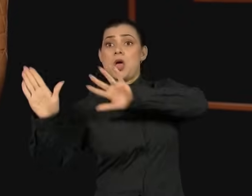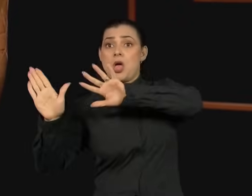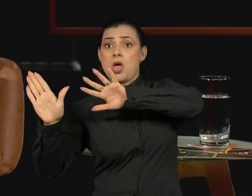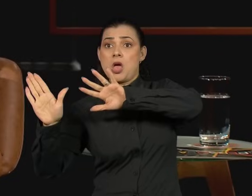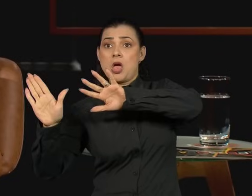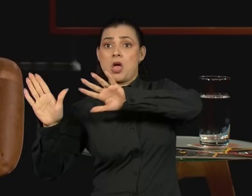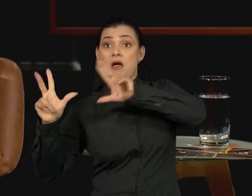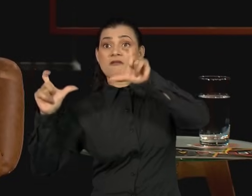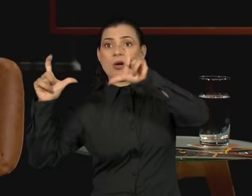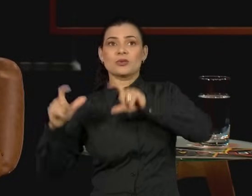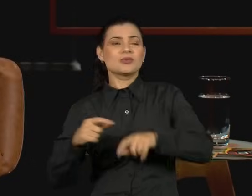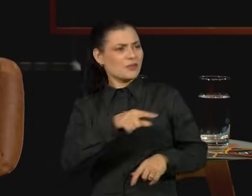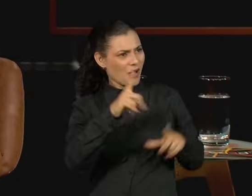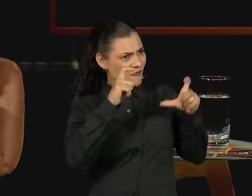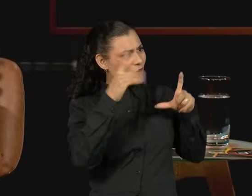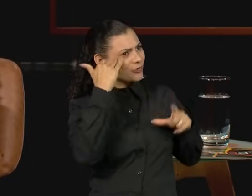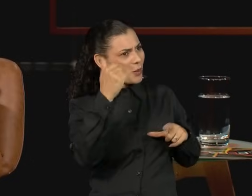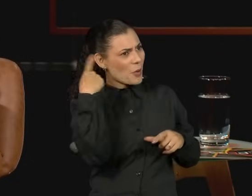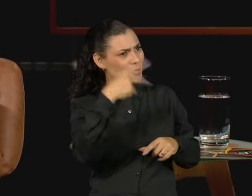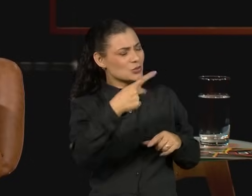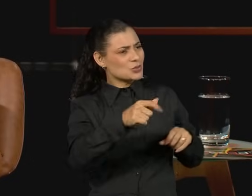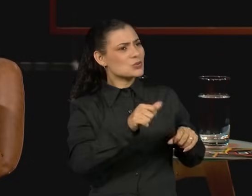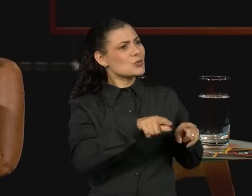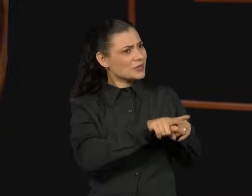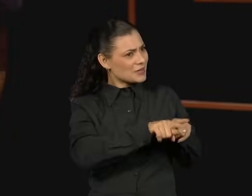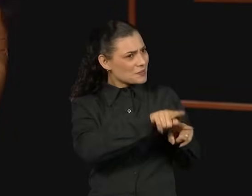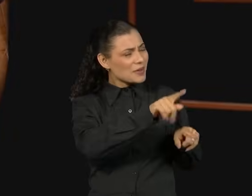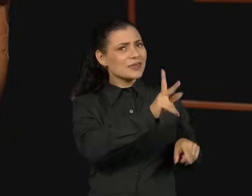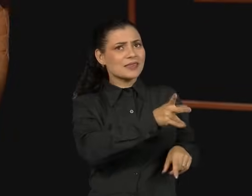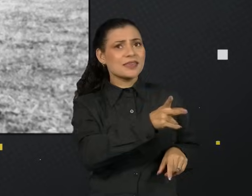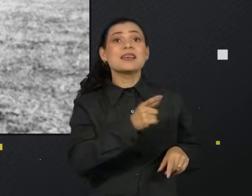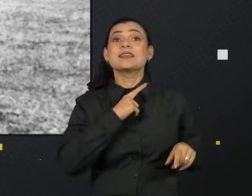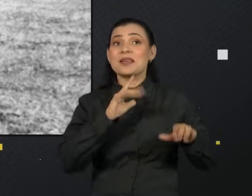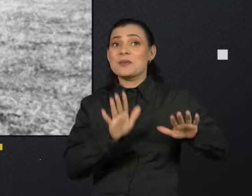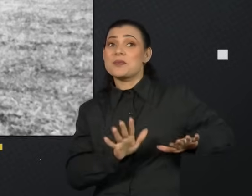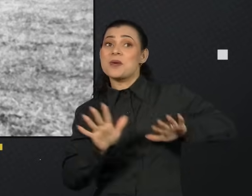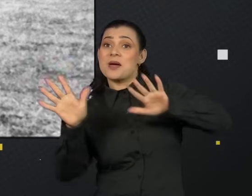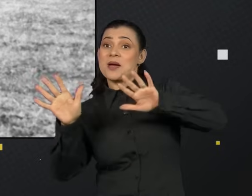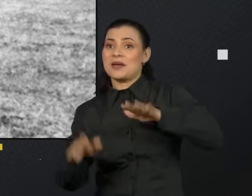Tem uma foto famosa sua, dando uma voadora. E eu fazendo uma ponte.